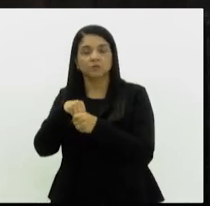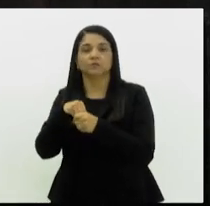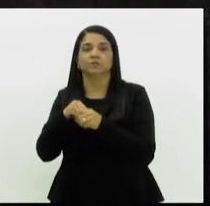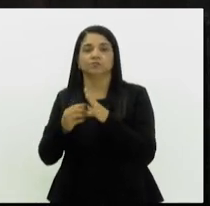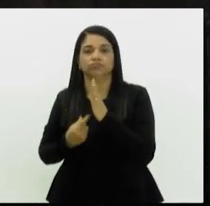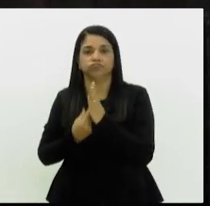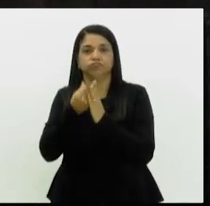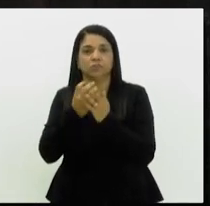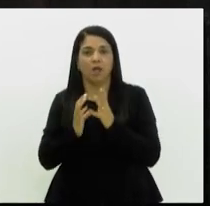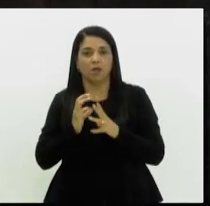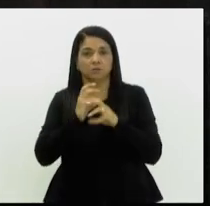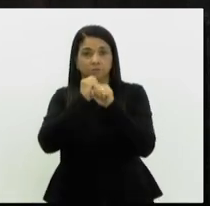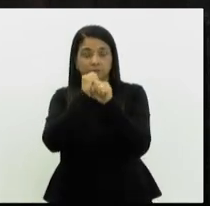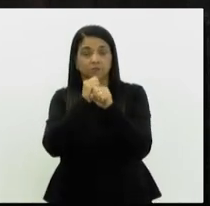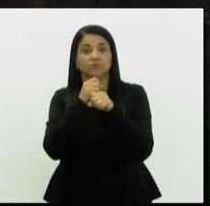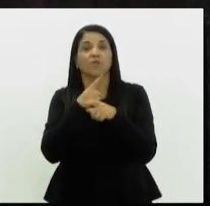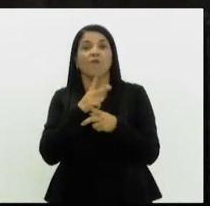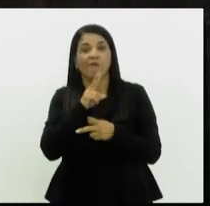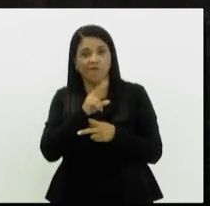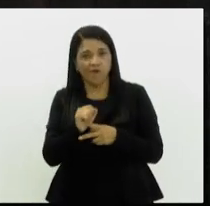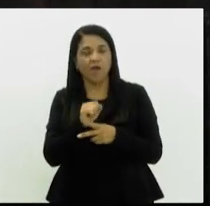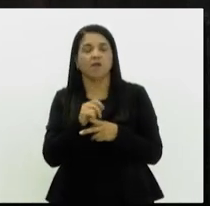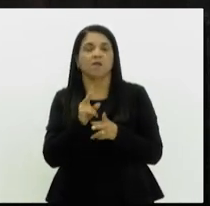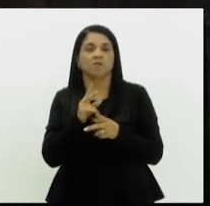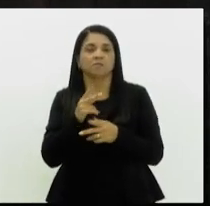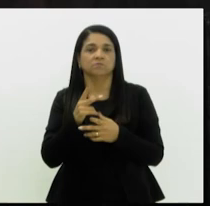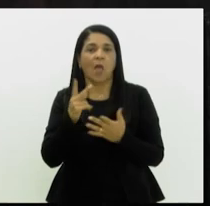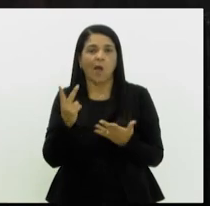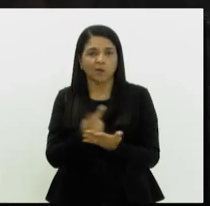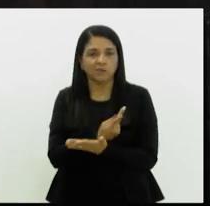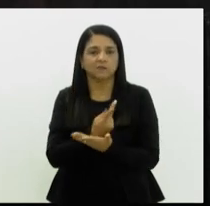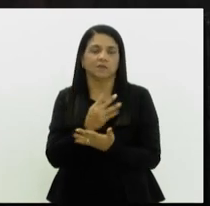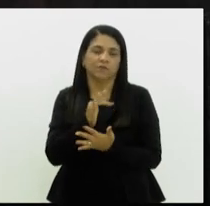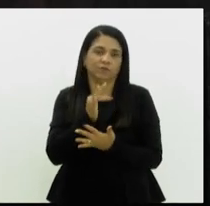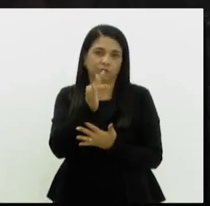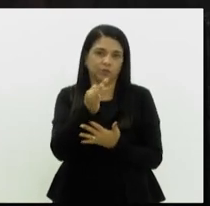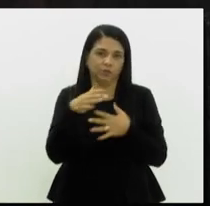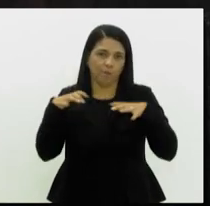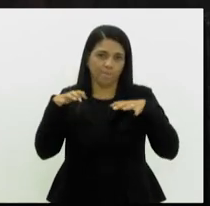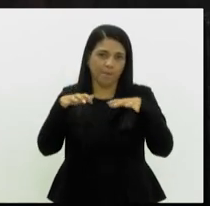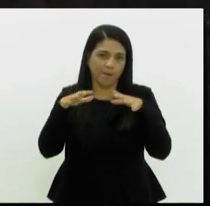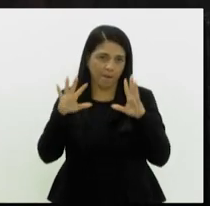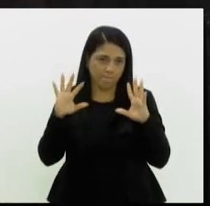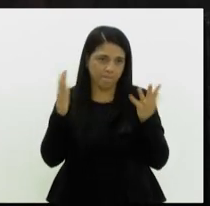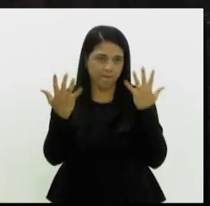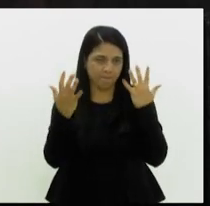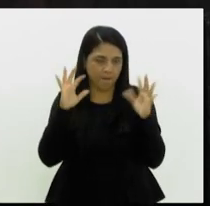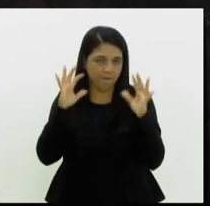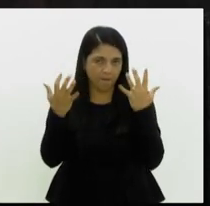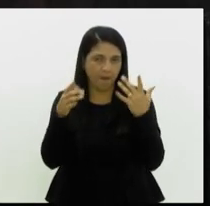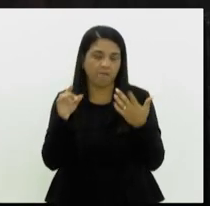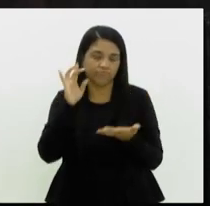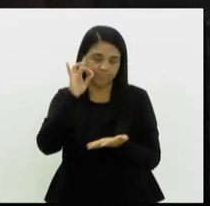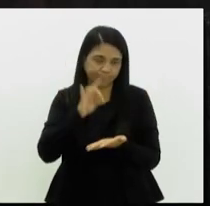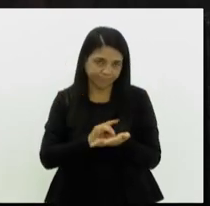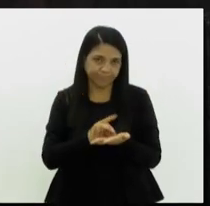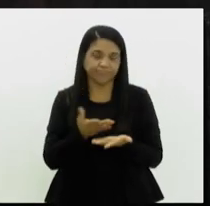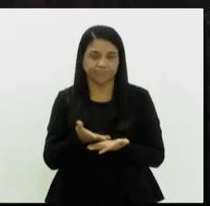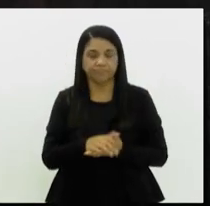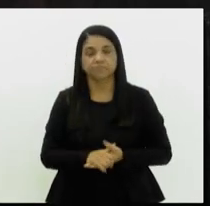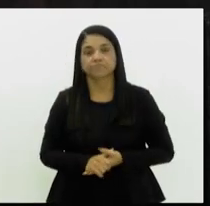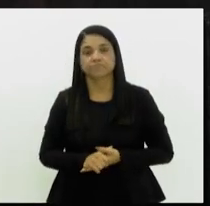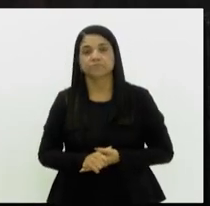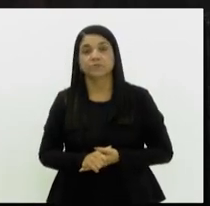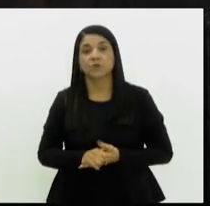vai se acentuar e vai aumentar o número cada vez mais relacionado a essa realidade climática.